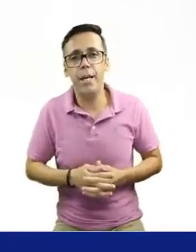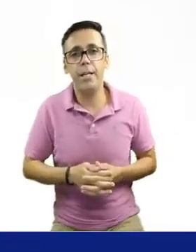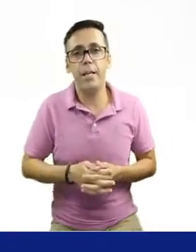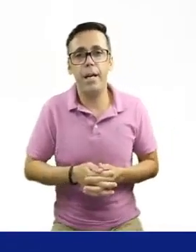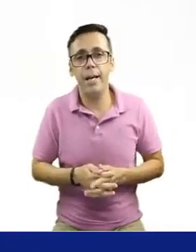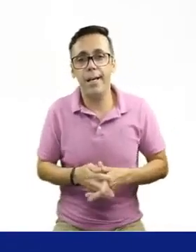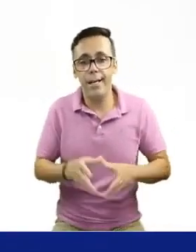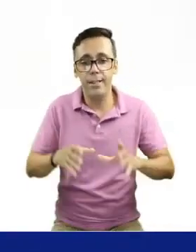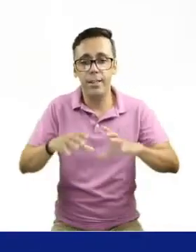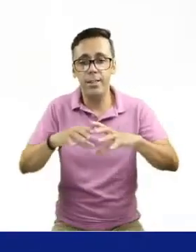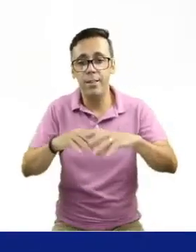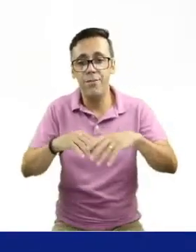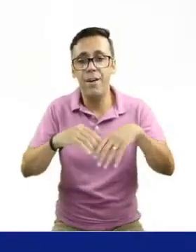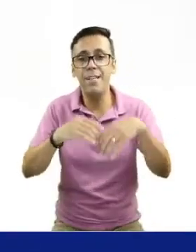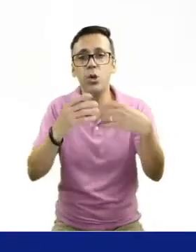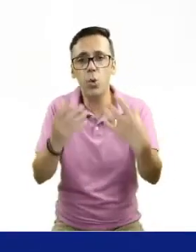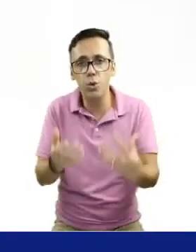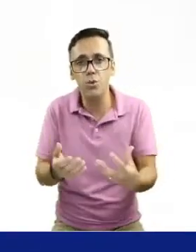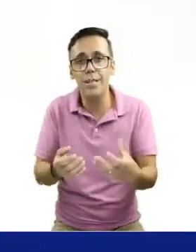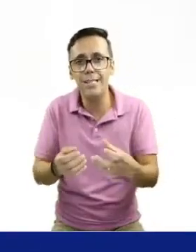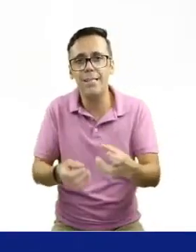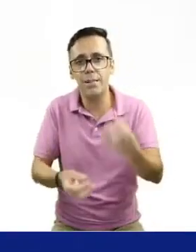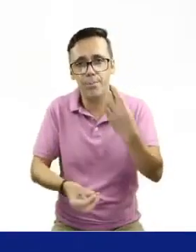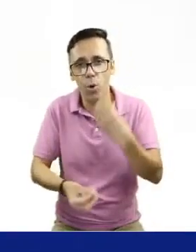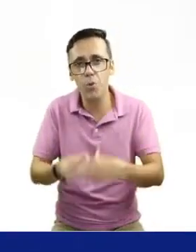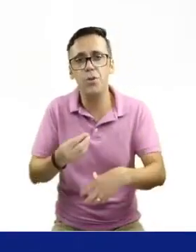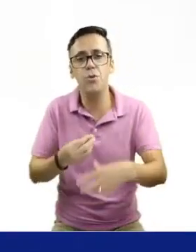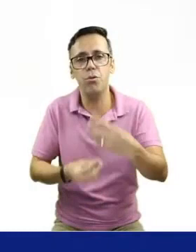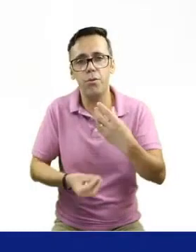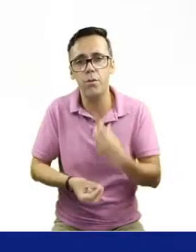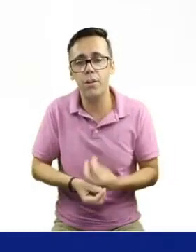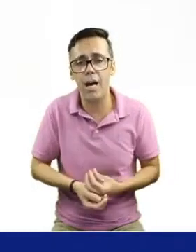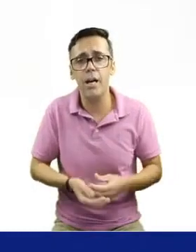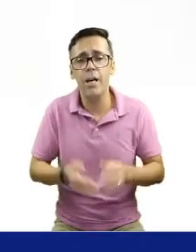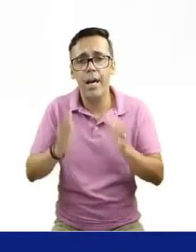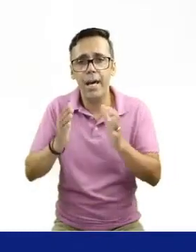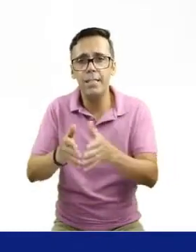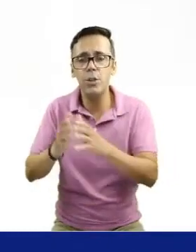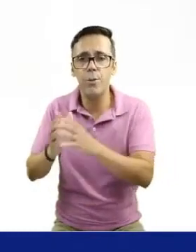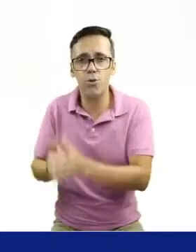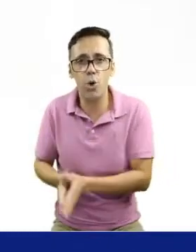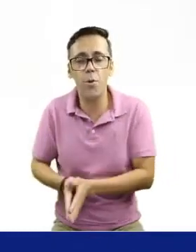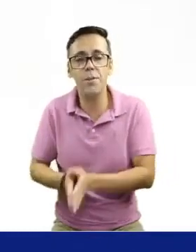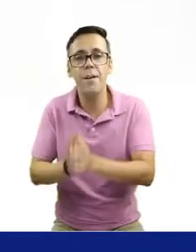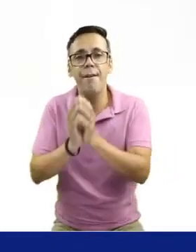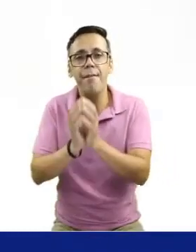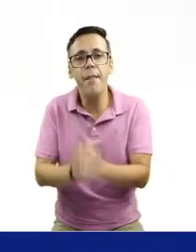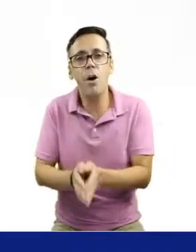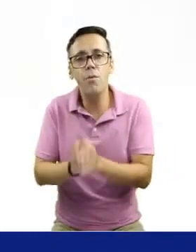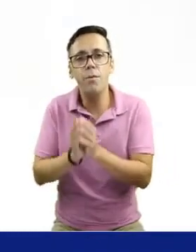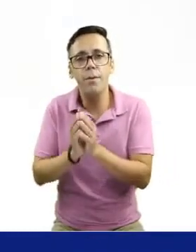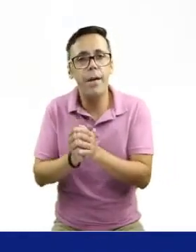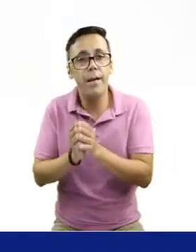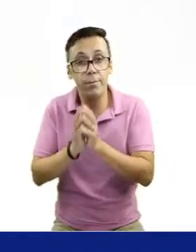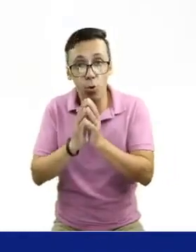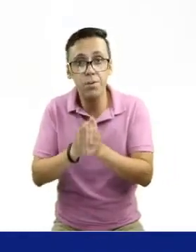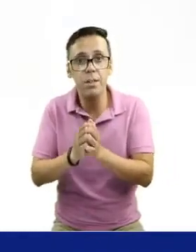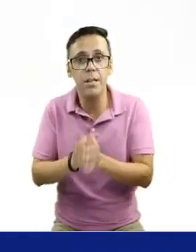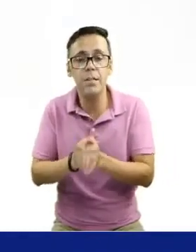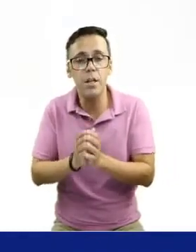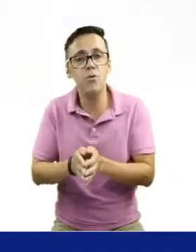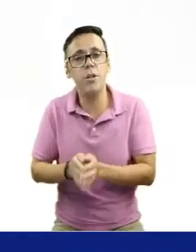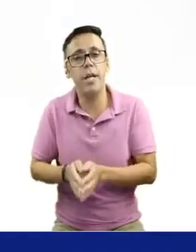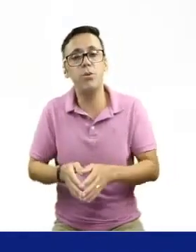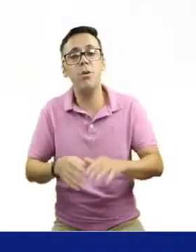que vivem né que fazem uso dessas bolsas que o governo dá essas pessoas não é